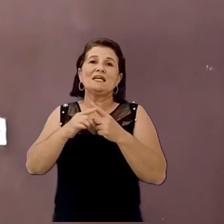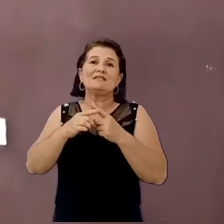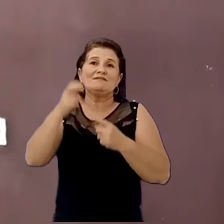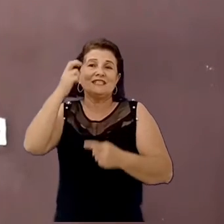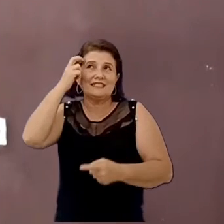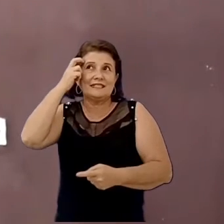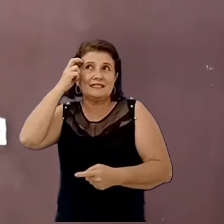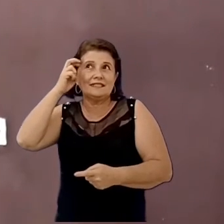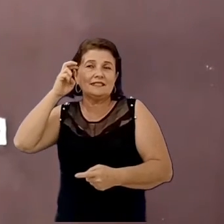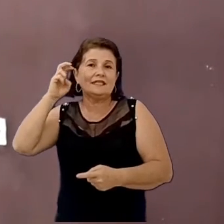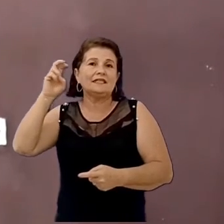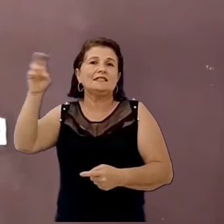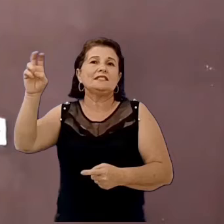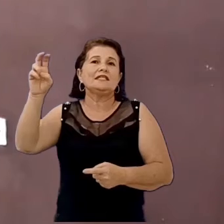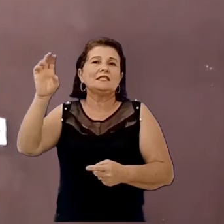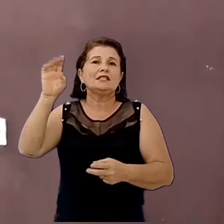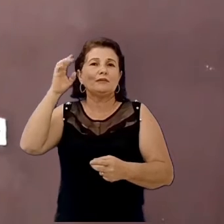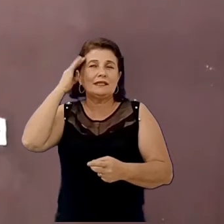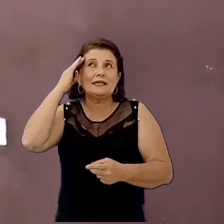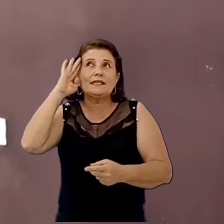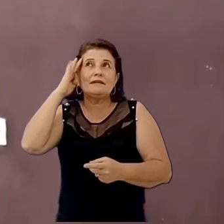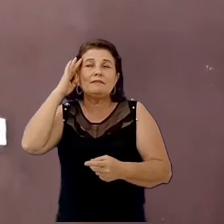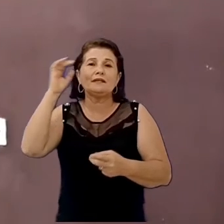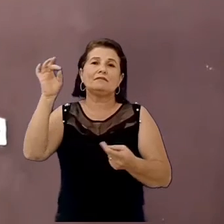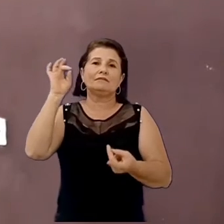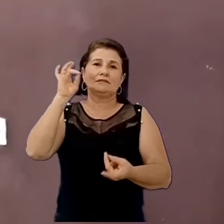sabedoria, entendimento espiritual.